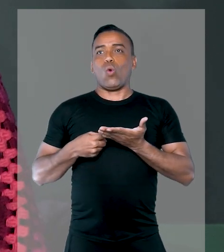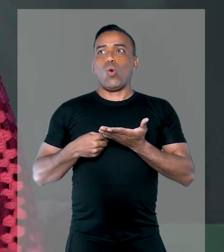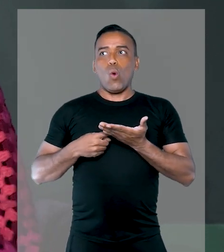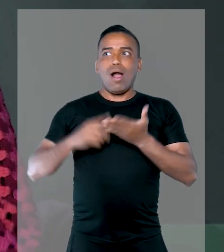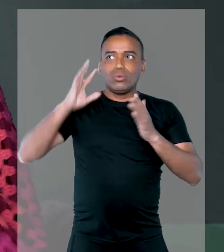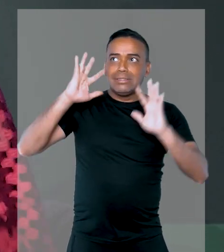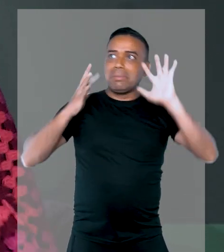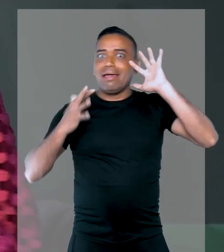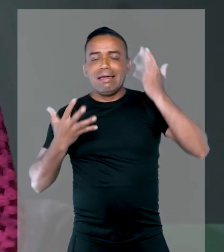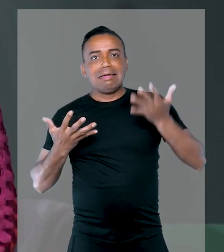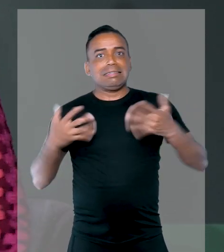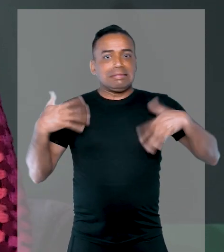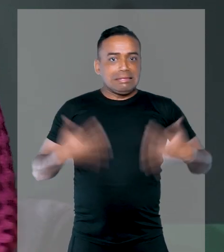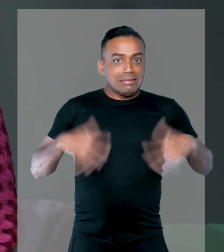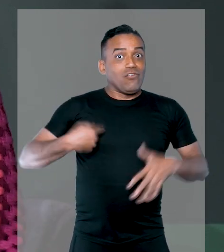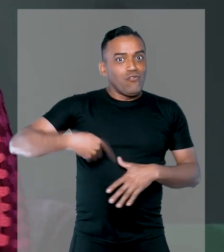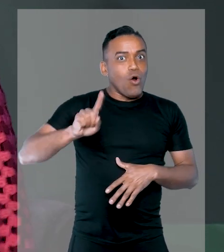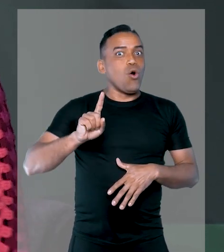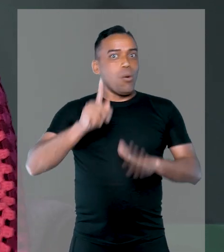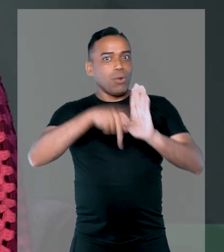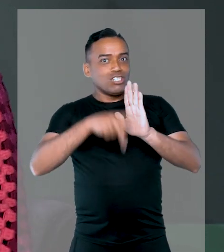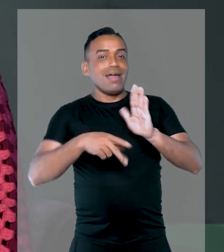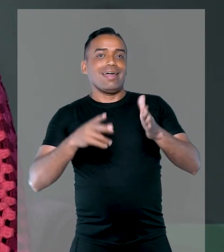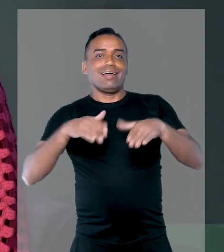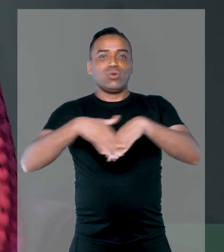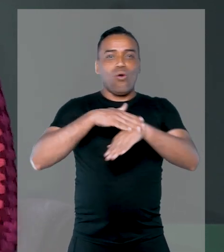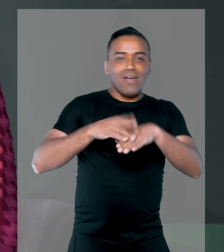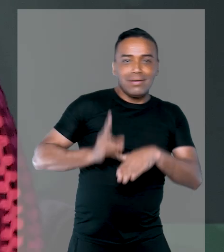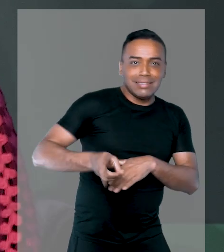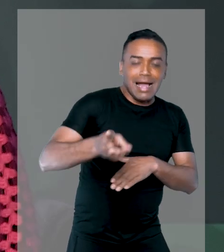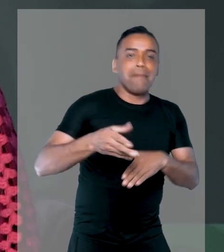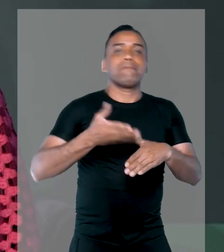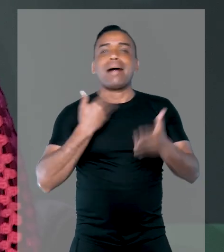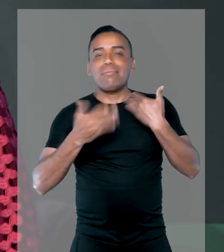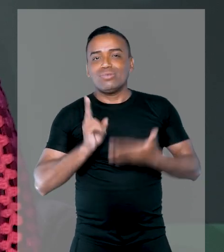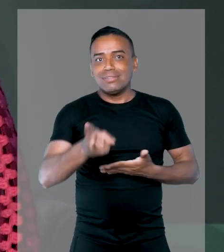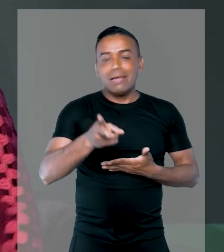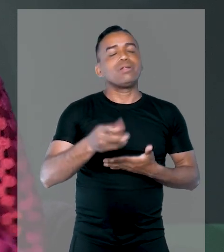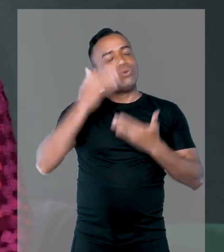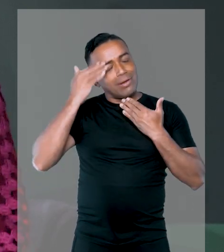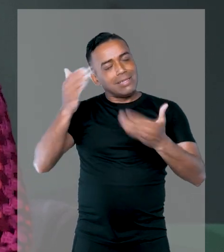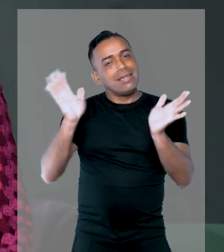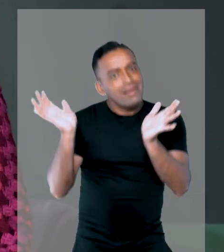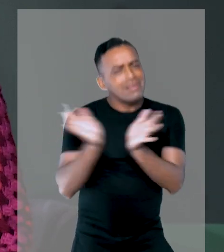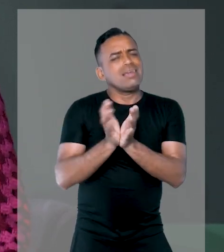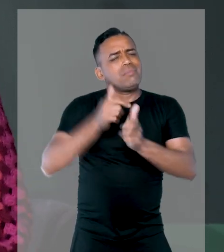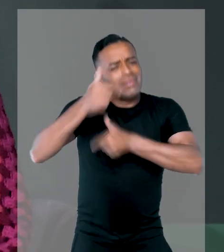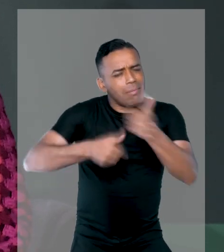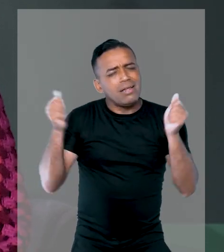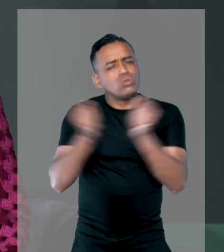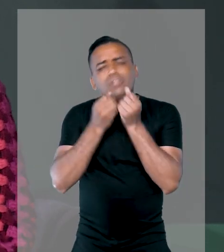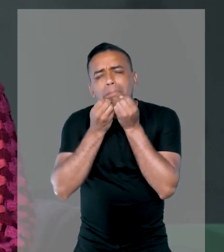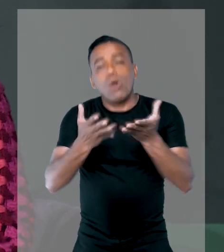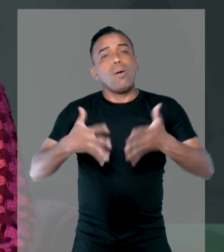estavam encaminhando. Eu falei, meu Deus, eu realmente vou ter um Sempre um Papo. Então eu queria muito agradecer essa equipe. Eu gosto muito de trabalhar com vocês. E